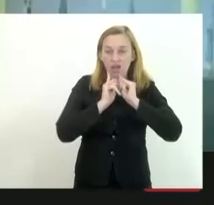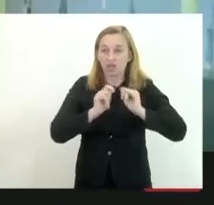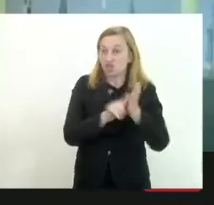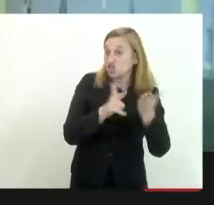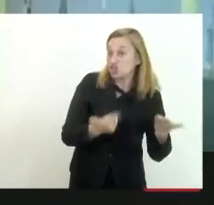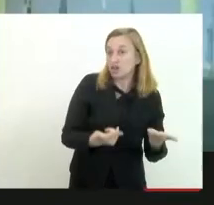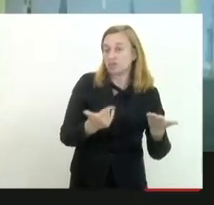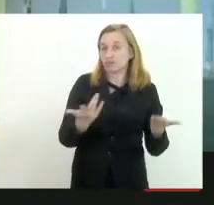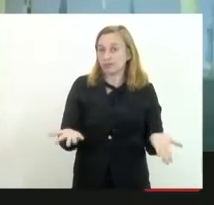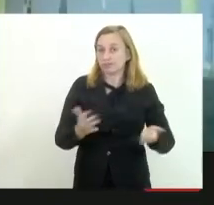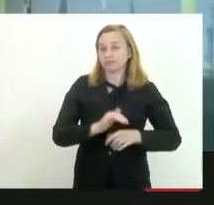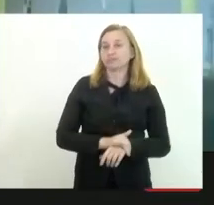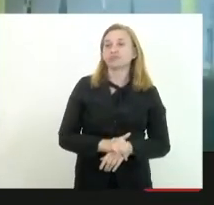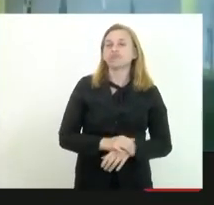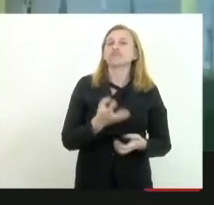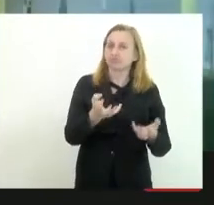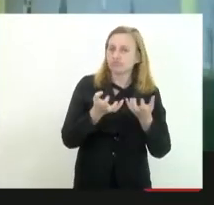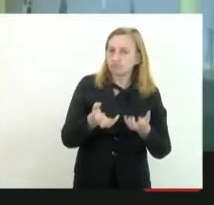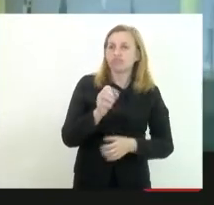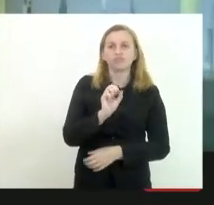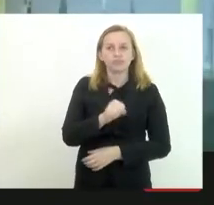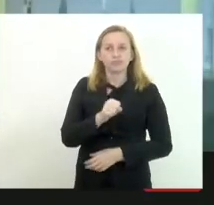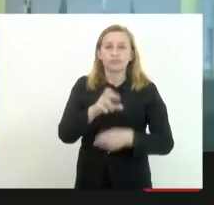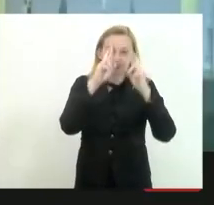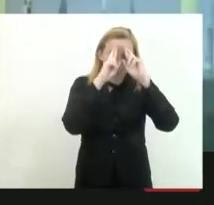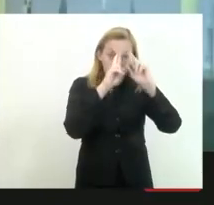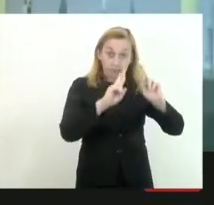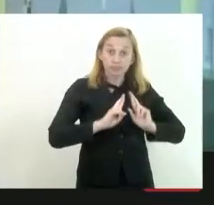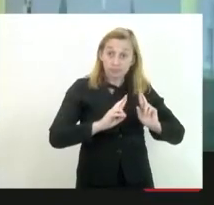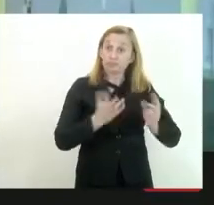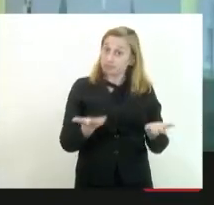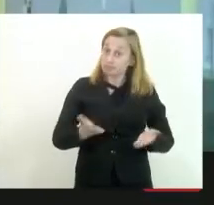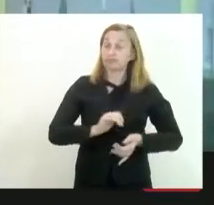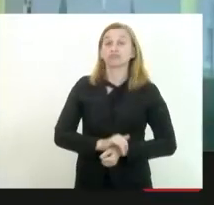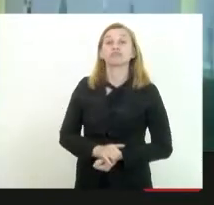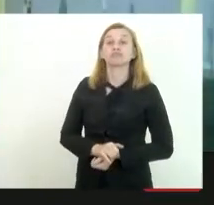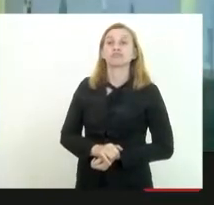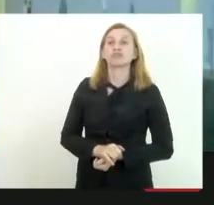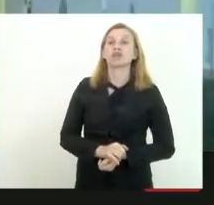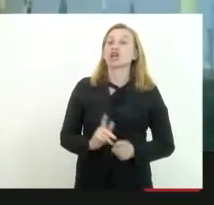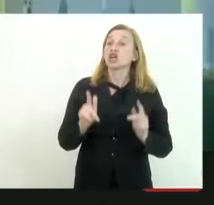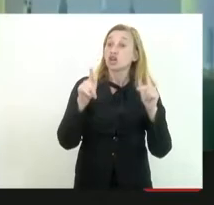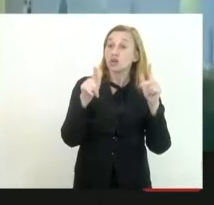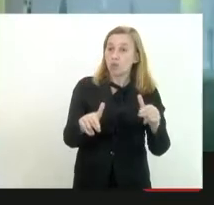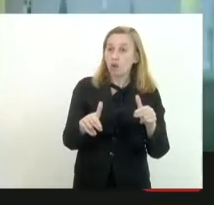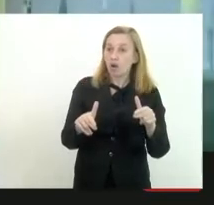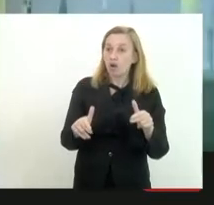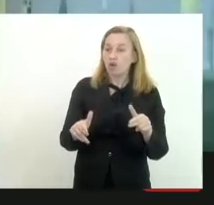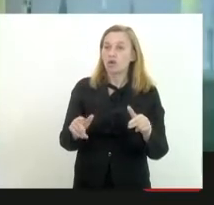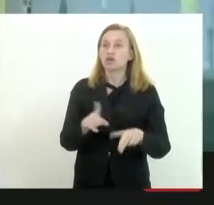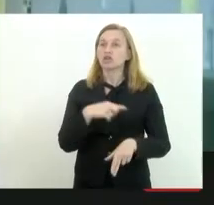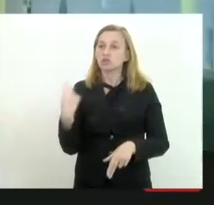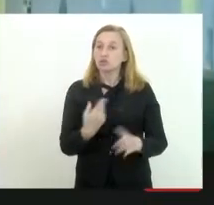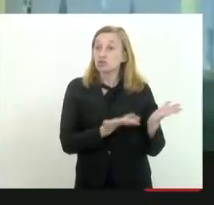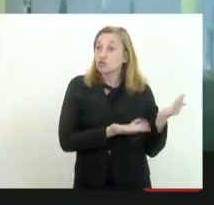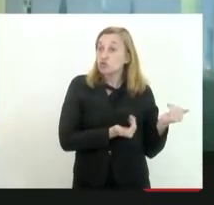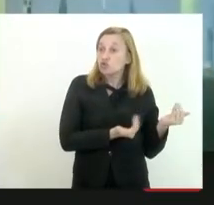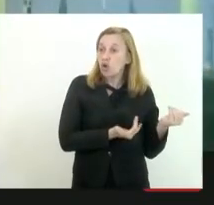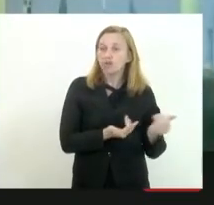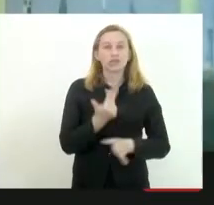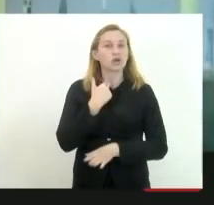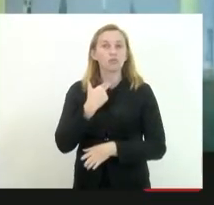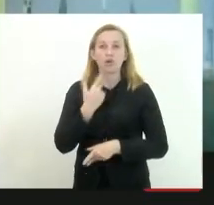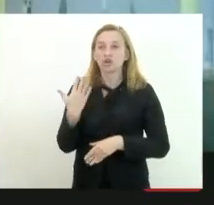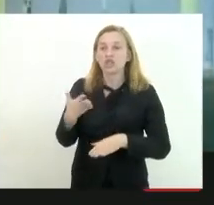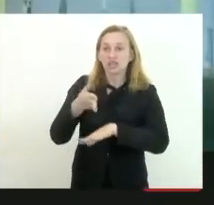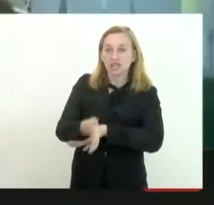imposição. Nós queremos, sim, ser respeitados. Da mesma maneira que os nossos jovens não podem